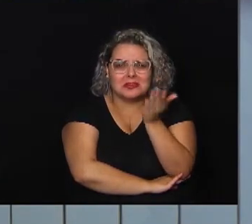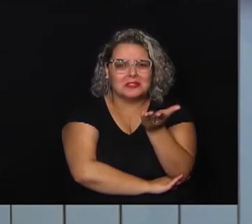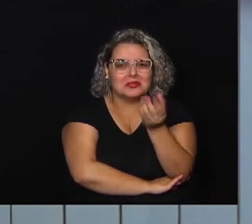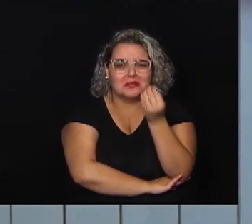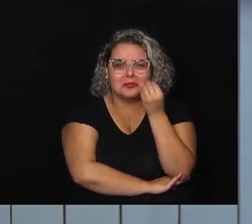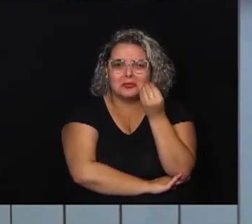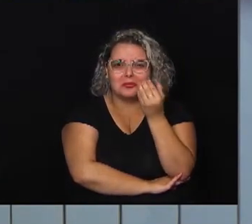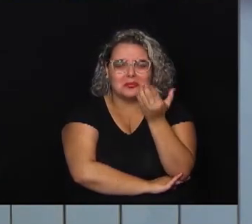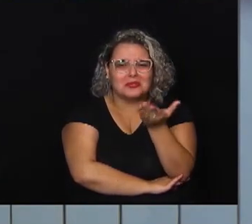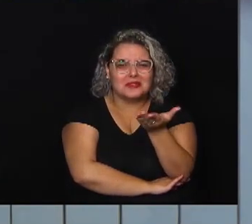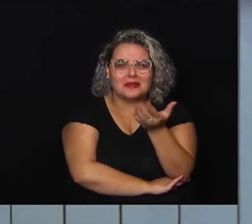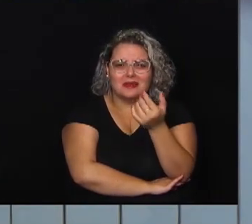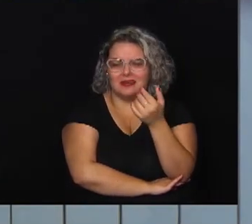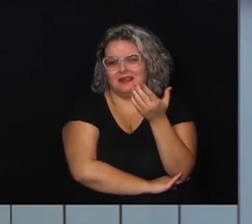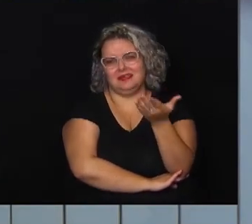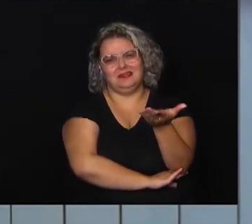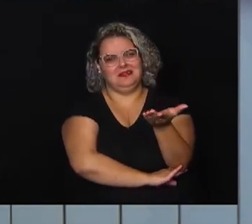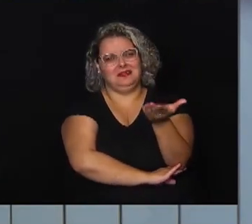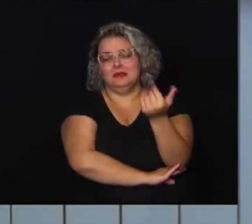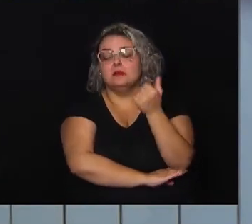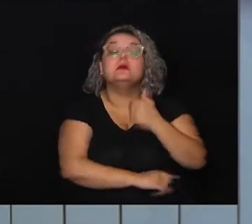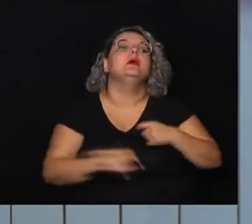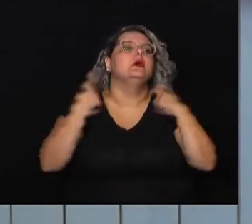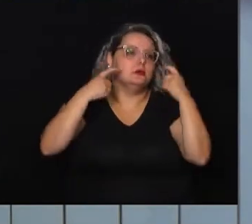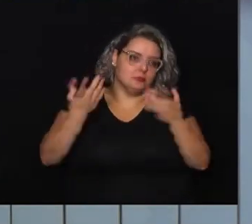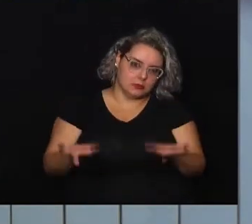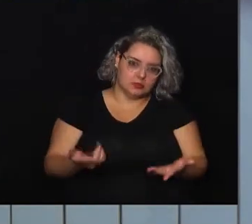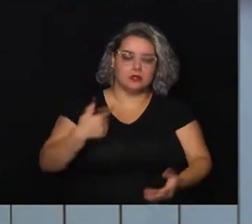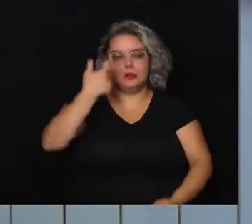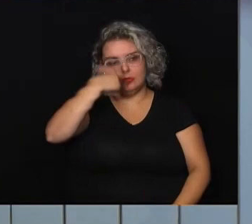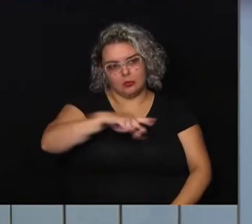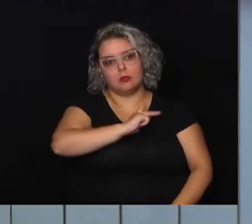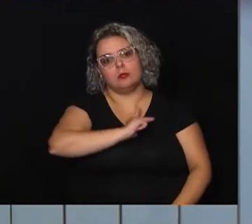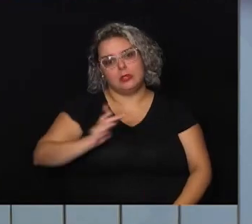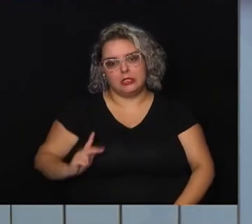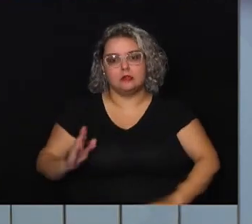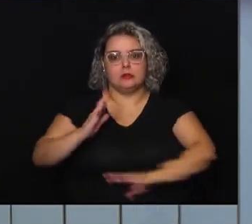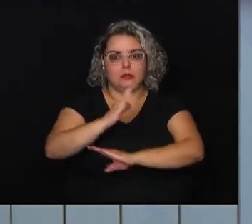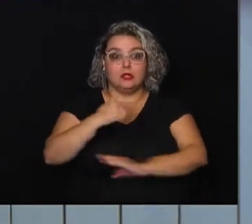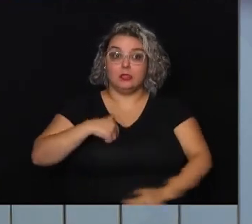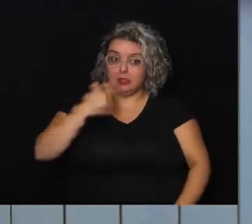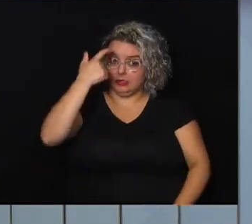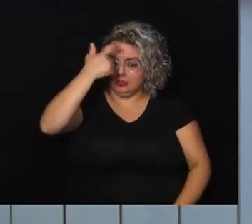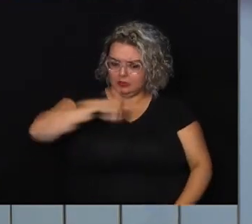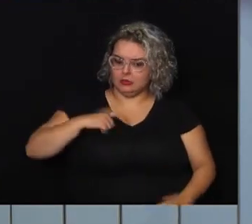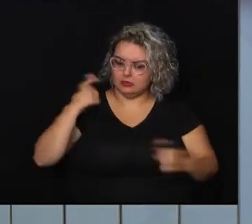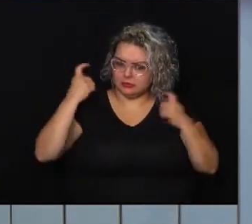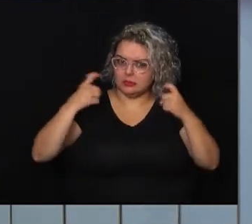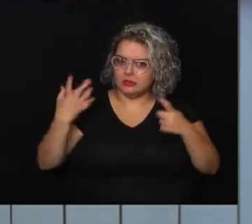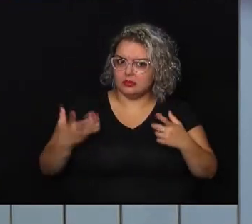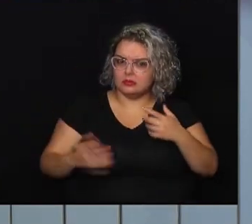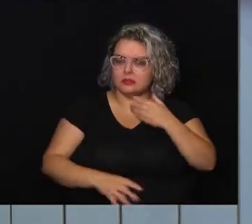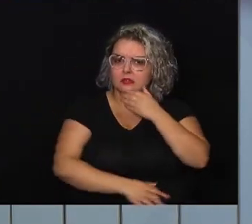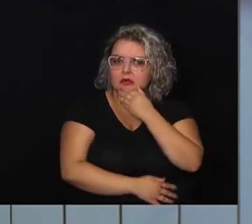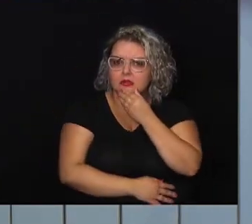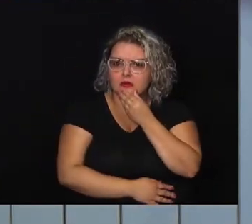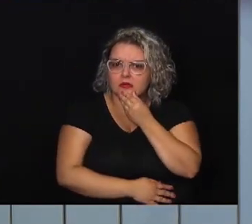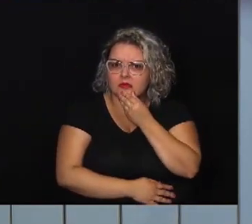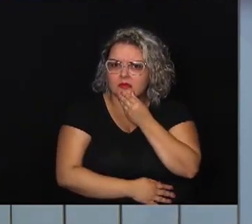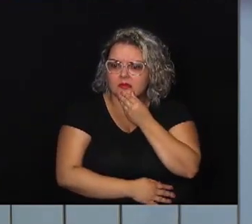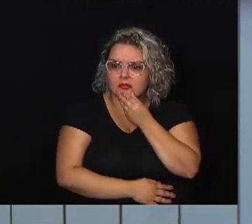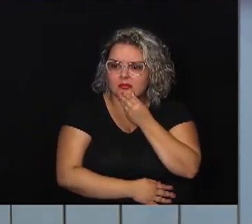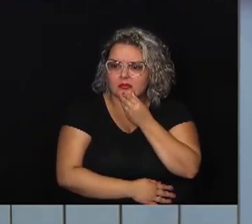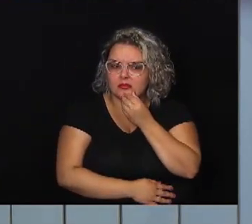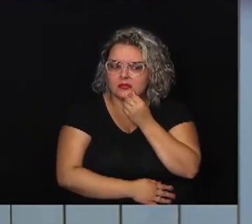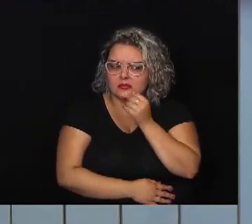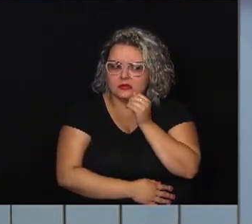preocupação. Eu, como presidente do Poder Legislativo do município, eu fiquei preocupado. Será que aquele evento pode